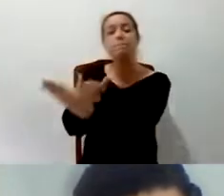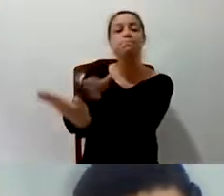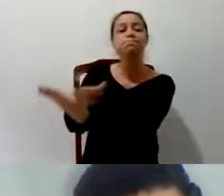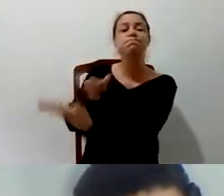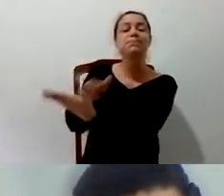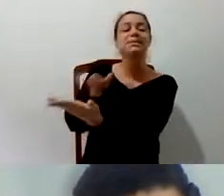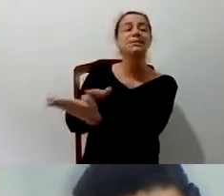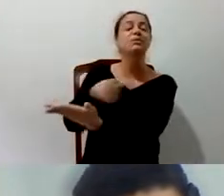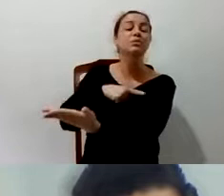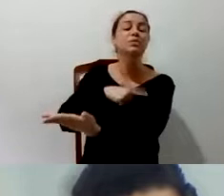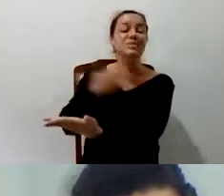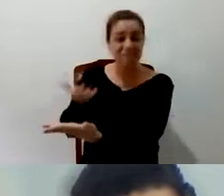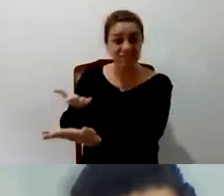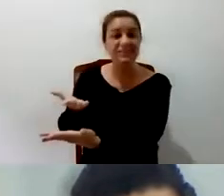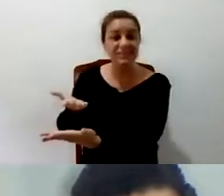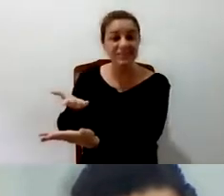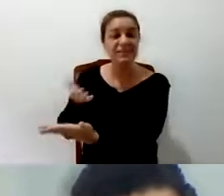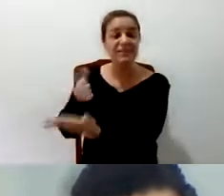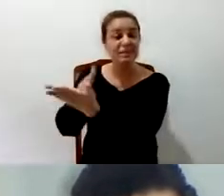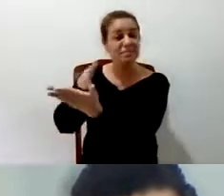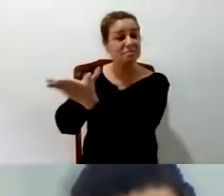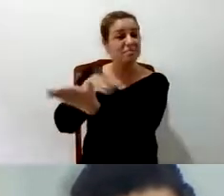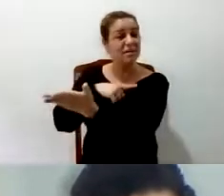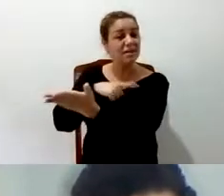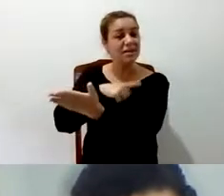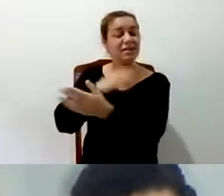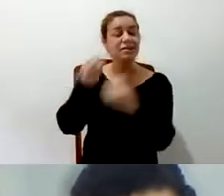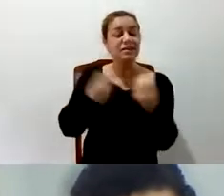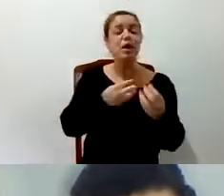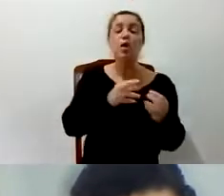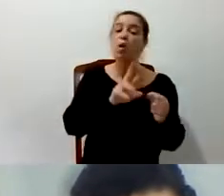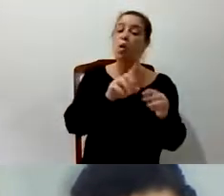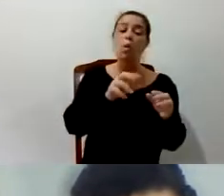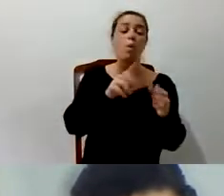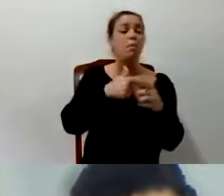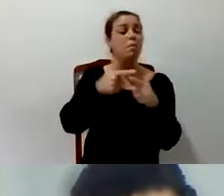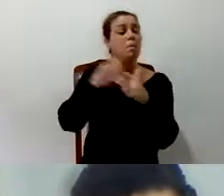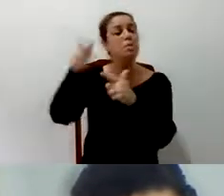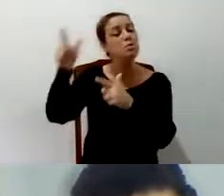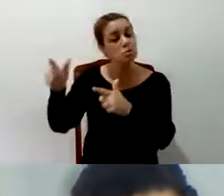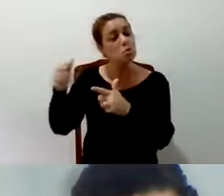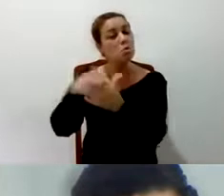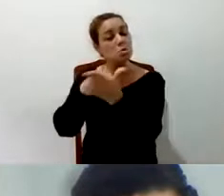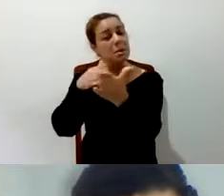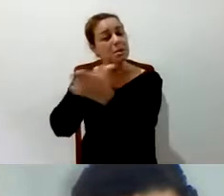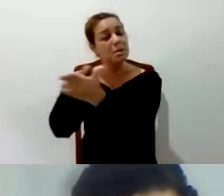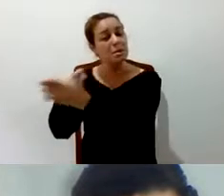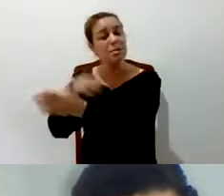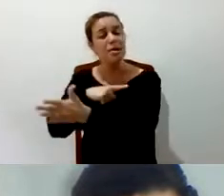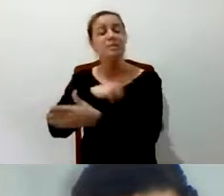obstáculo... de outra natureza, né, de relações de qualquer outra natureza, né, isso, de certa